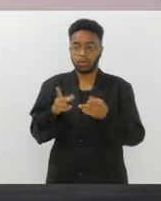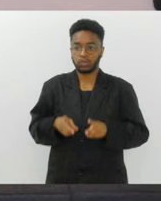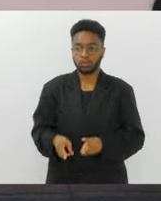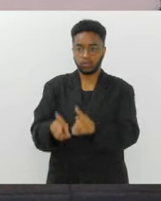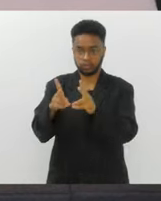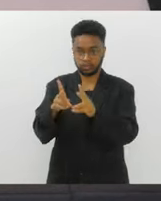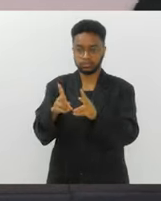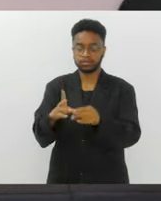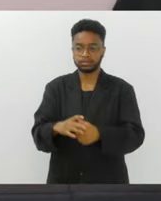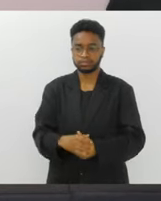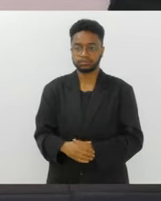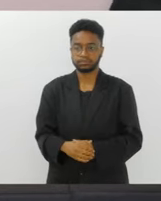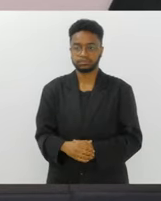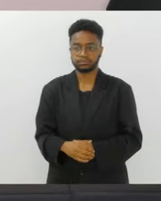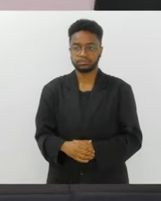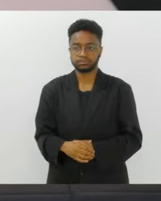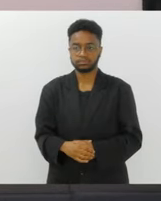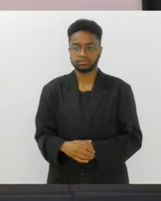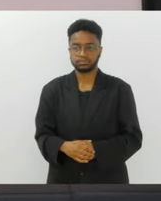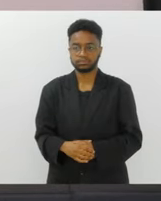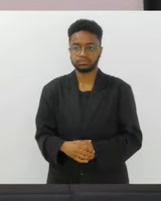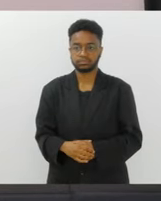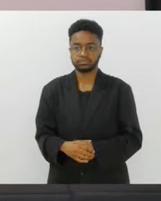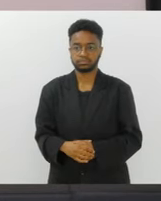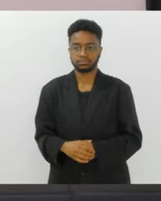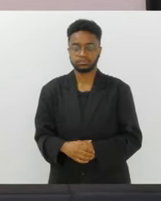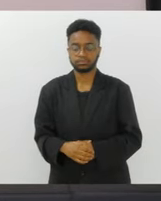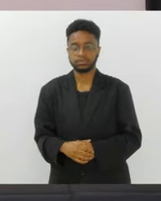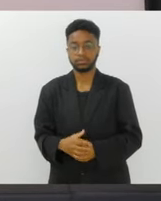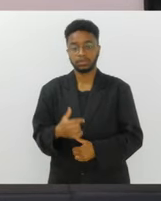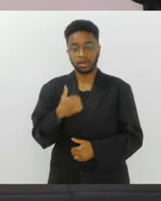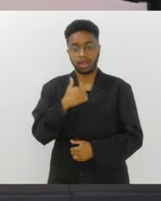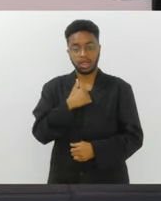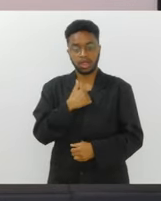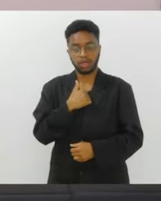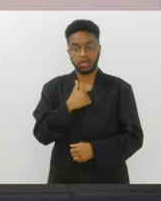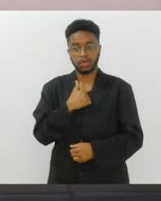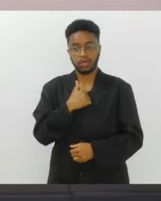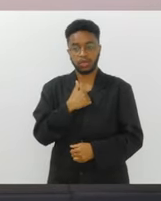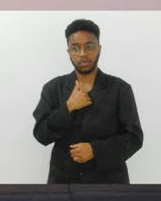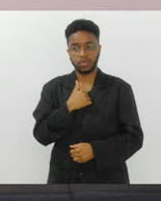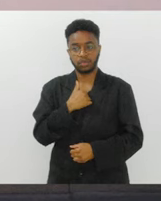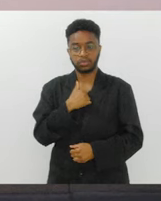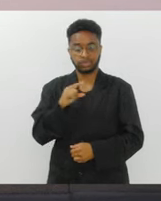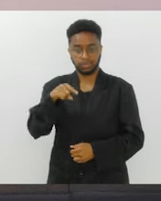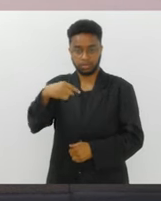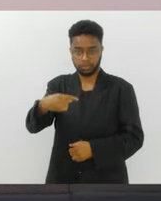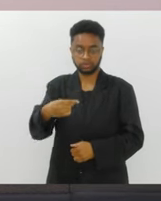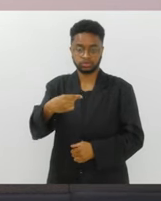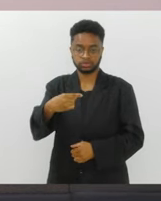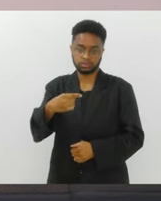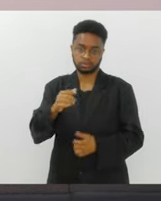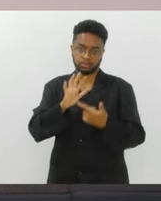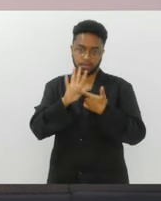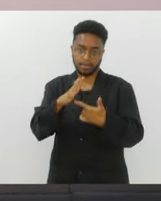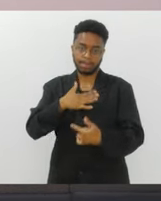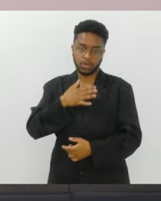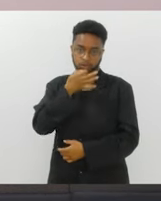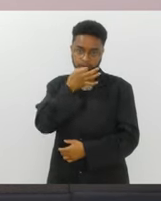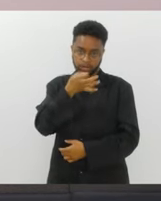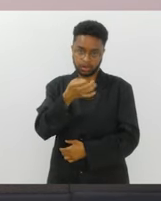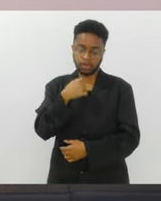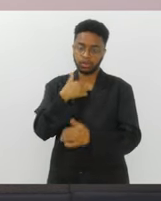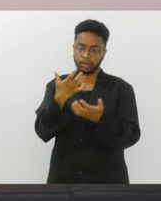continuidade, e vou emitir meu juízo de valores a posteriori, eu queria agradecer